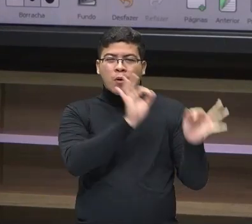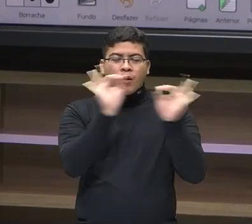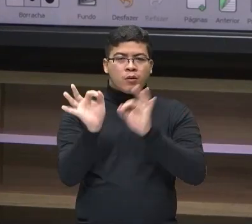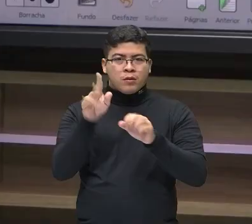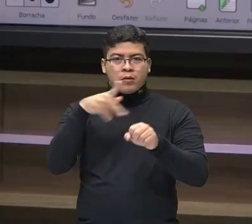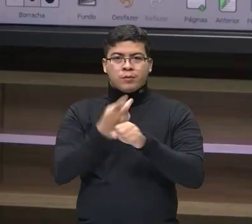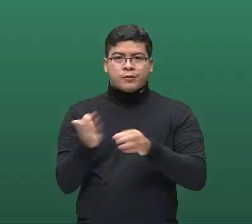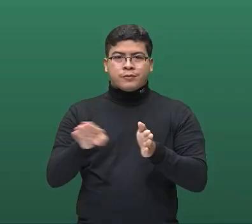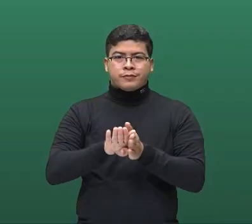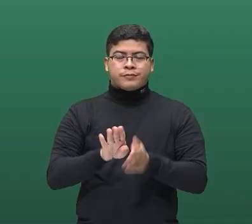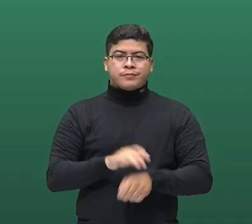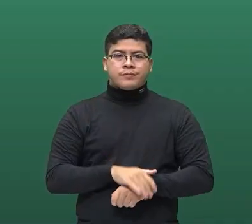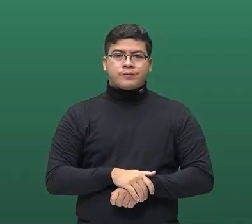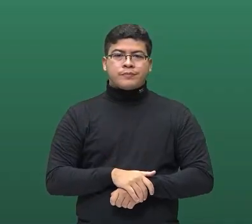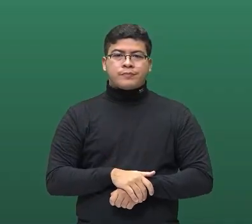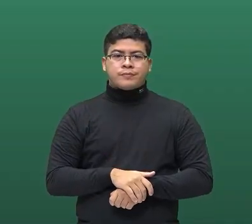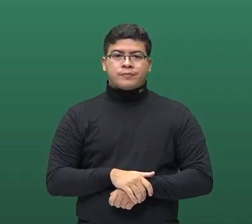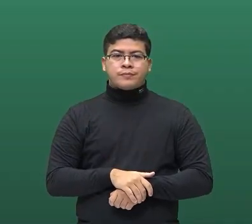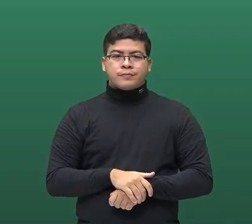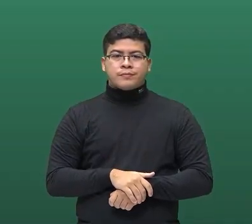já retorna.